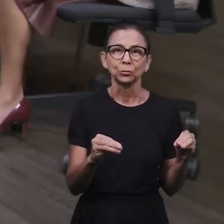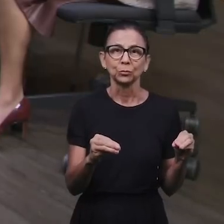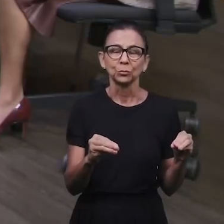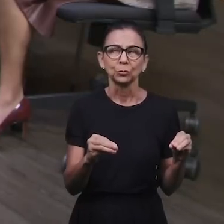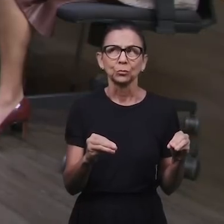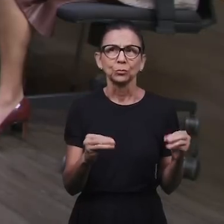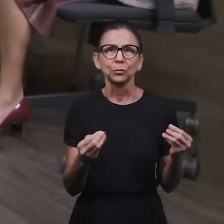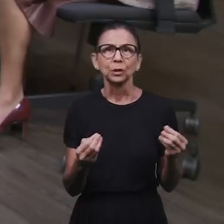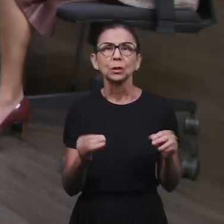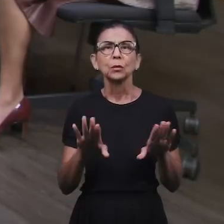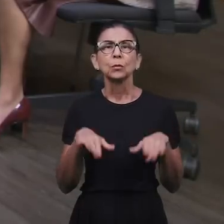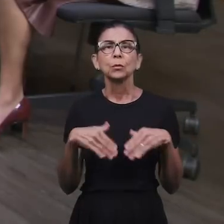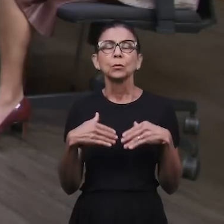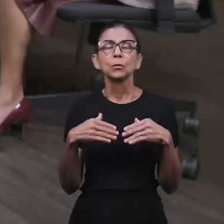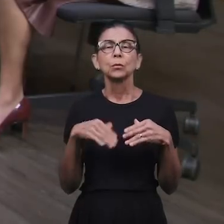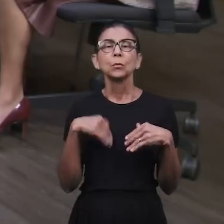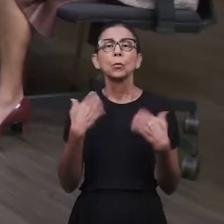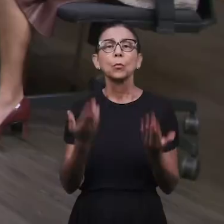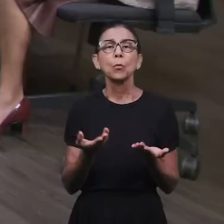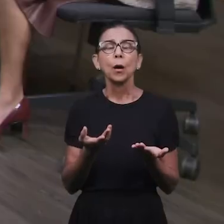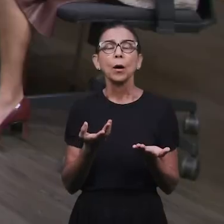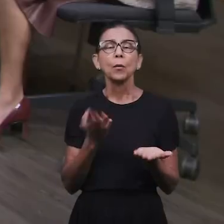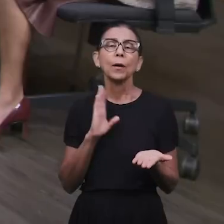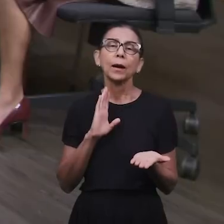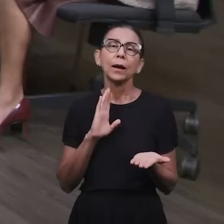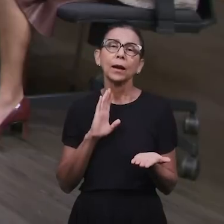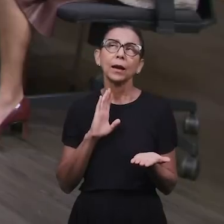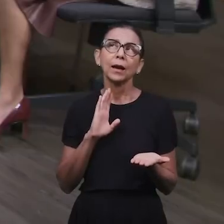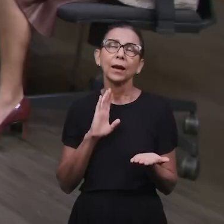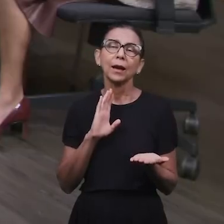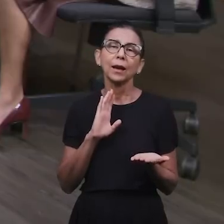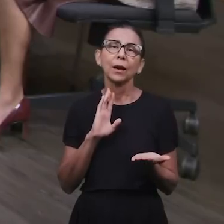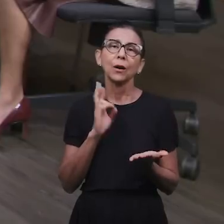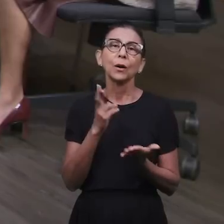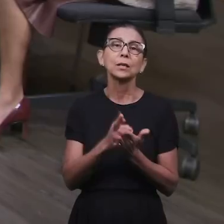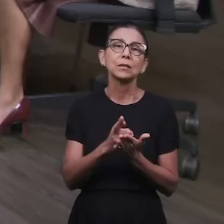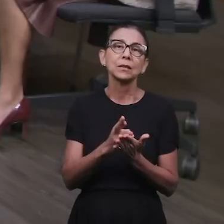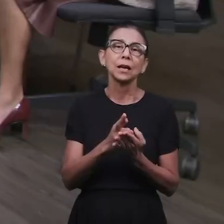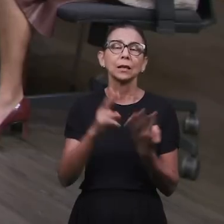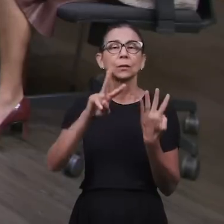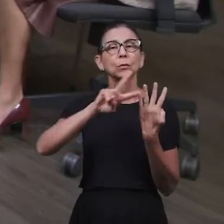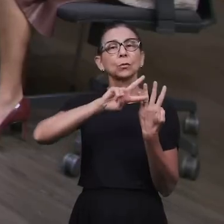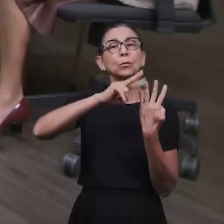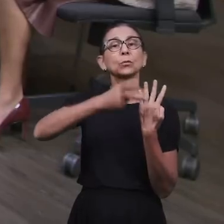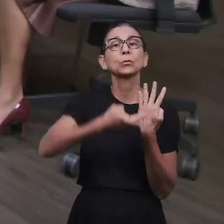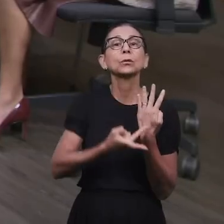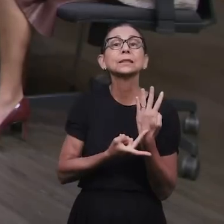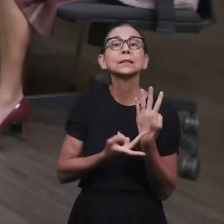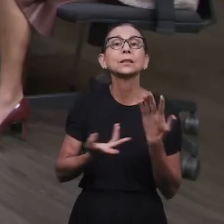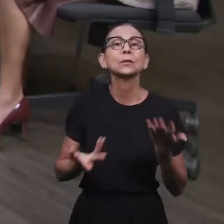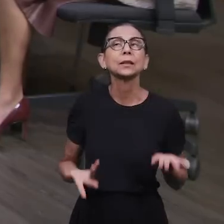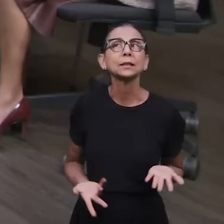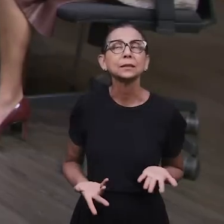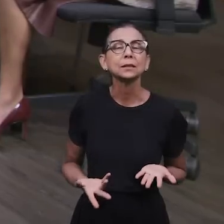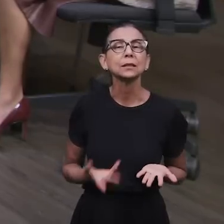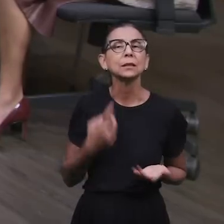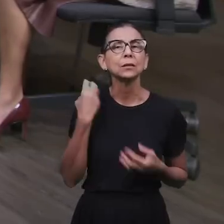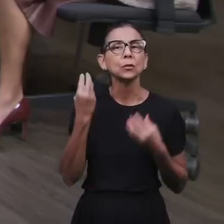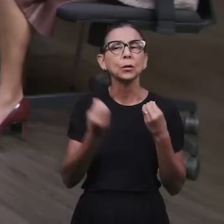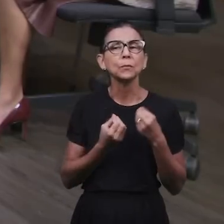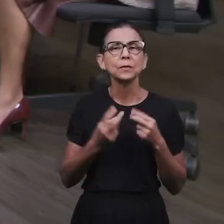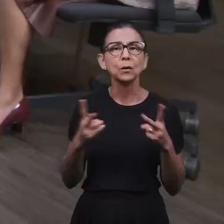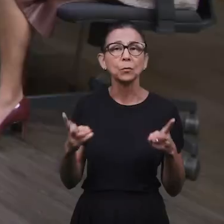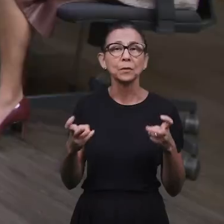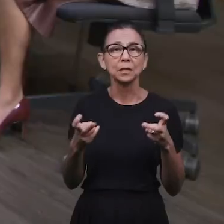aquilo que não convém? Sendo cheio do Espírito Santo. Não há outra forma de identificarmos aquilo